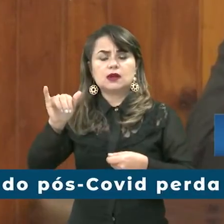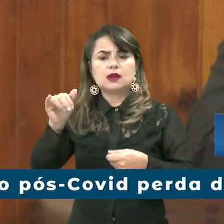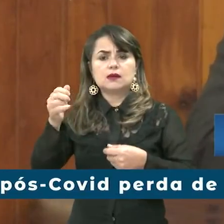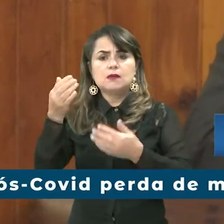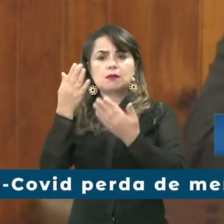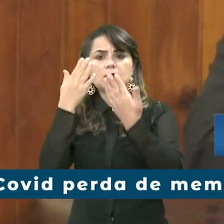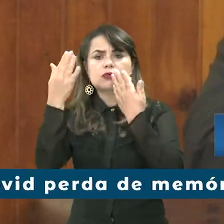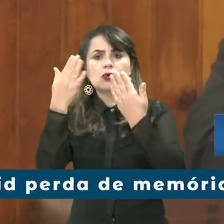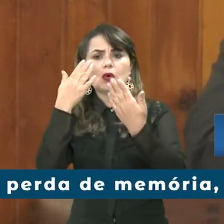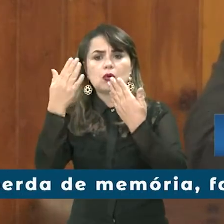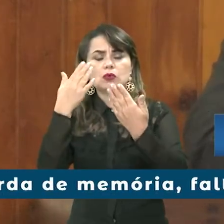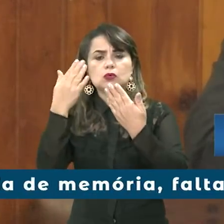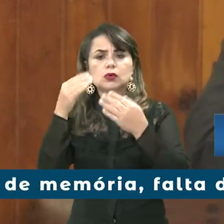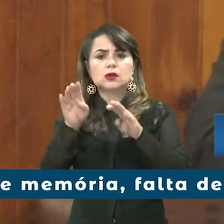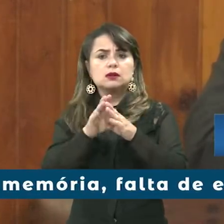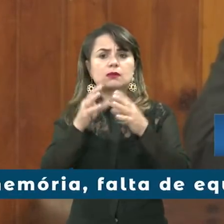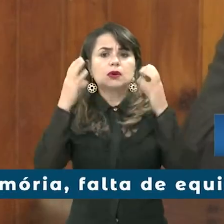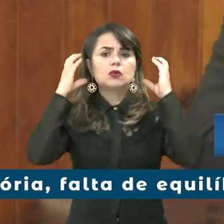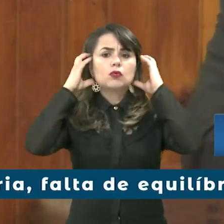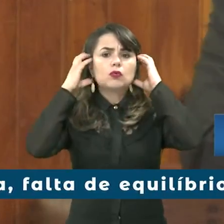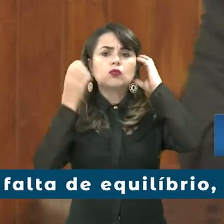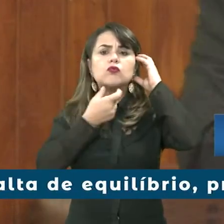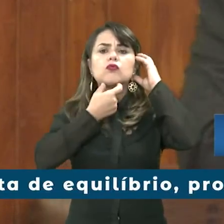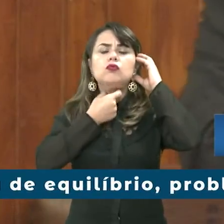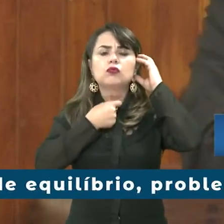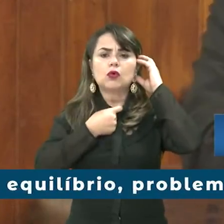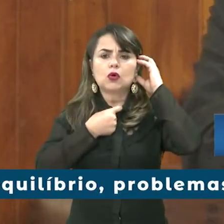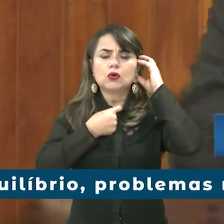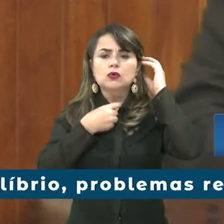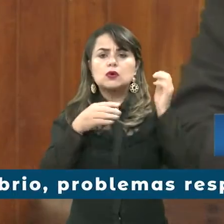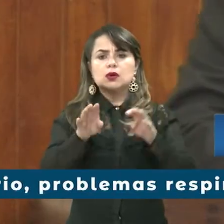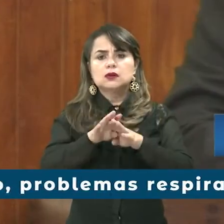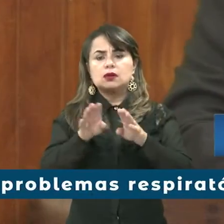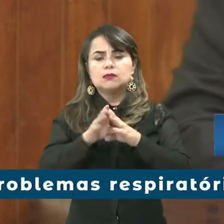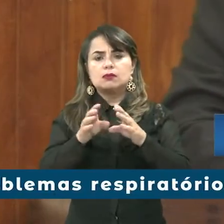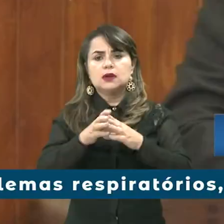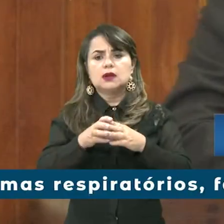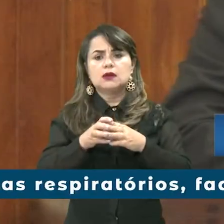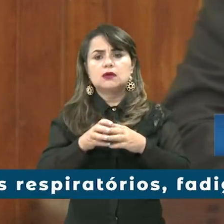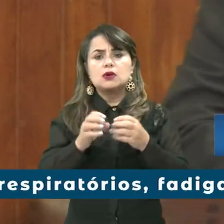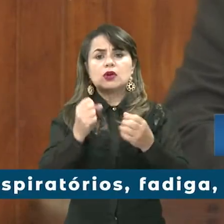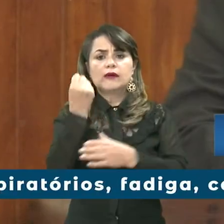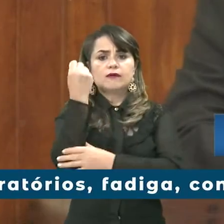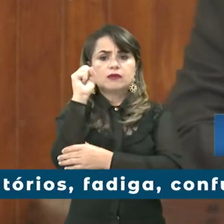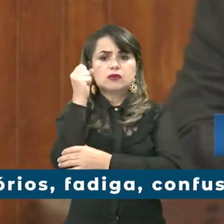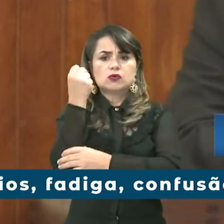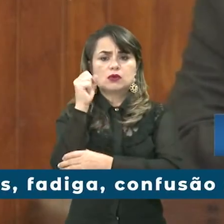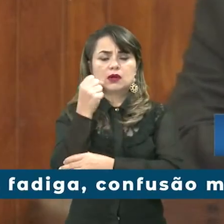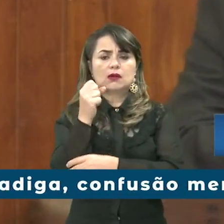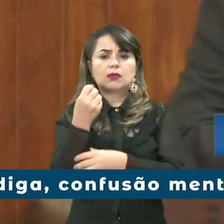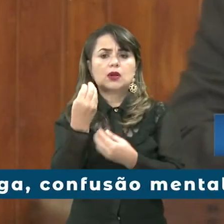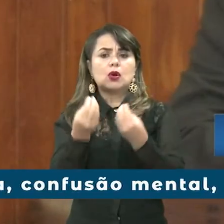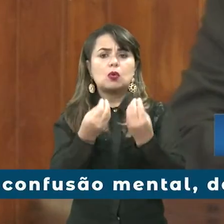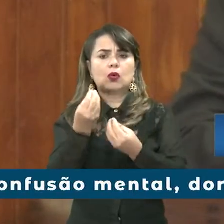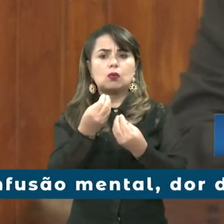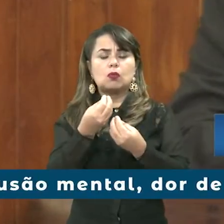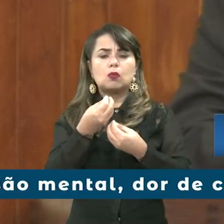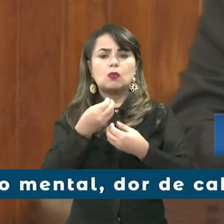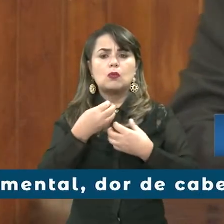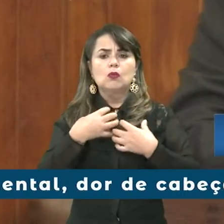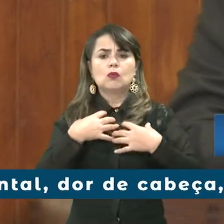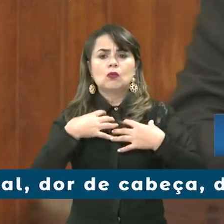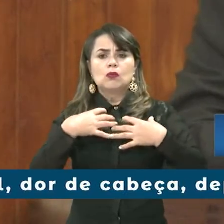fonoaudiólogo e de fisioterapia respiratória e motora, sendo esses aí